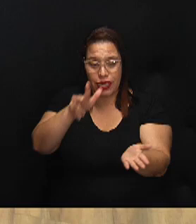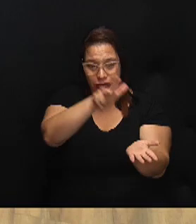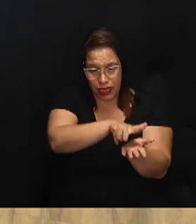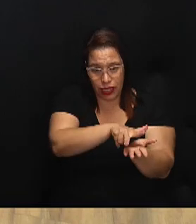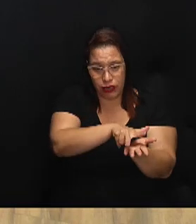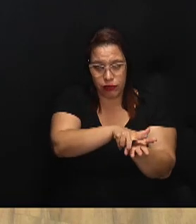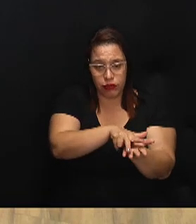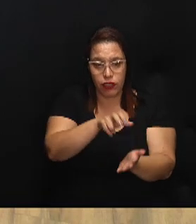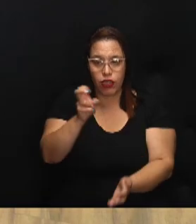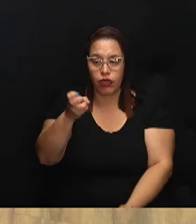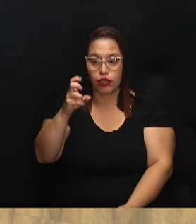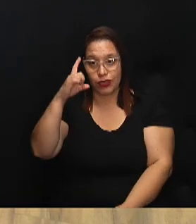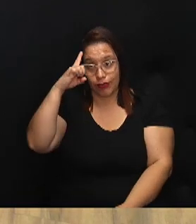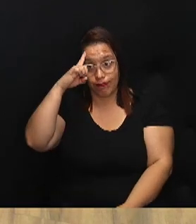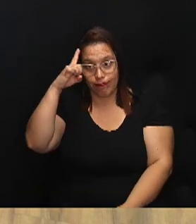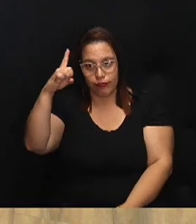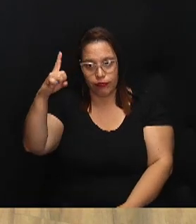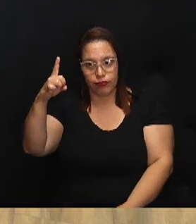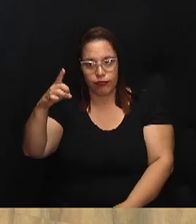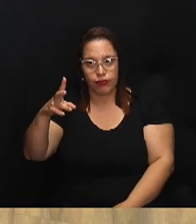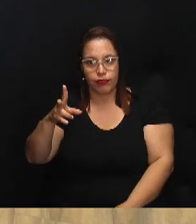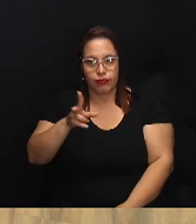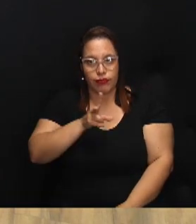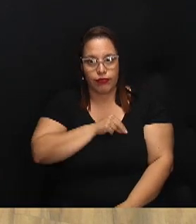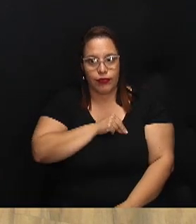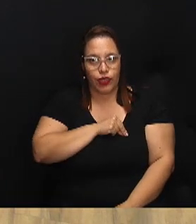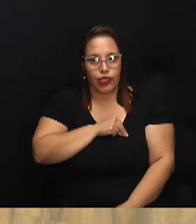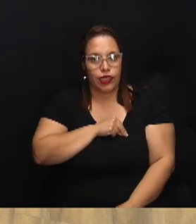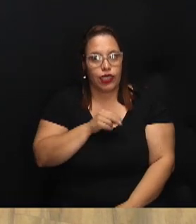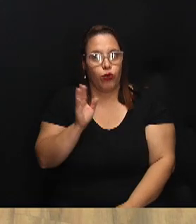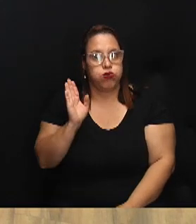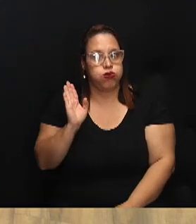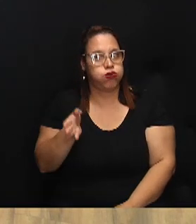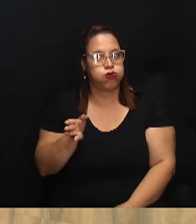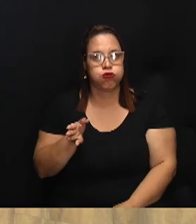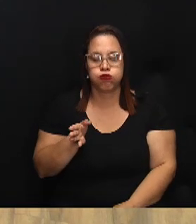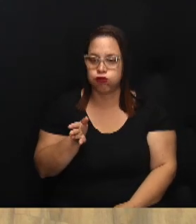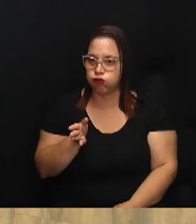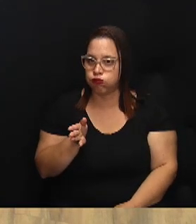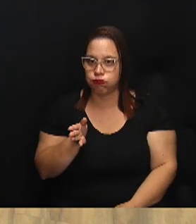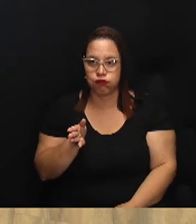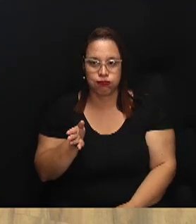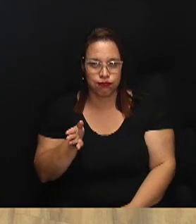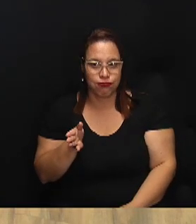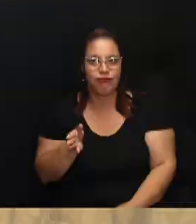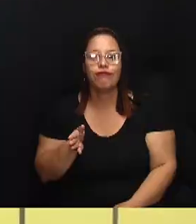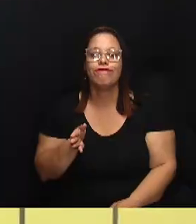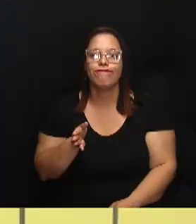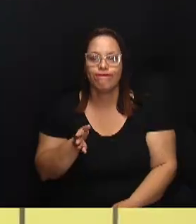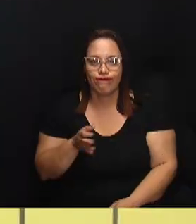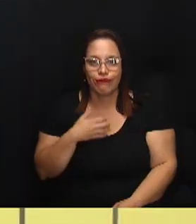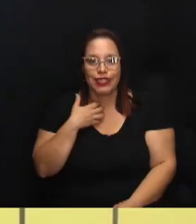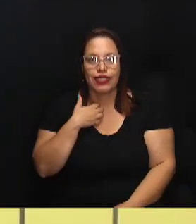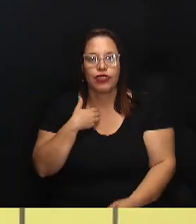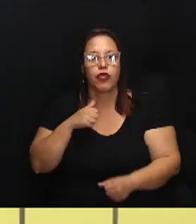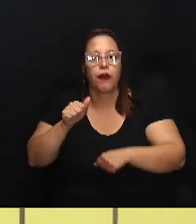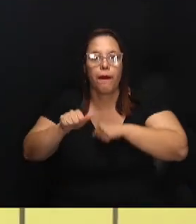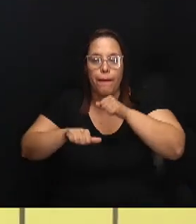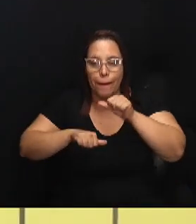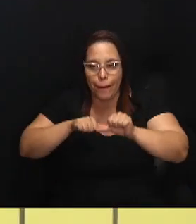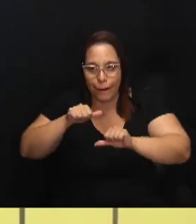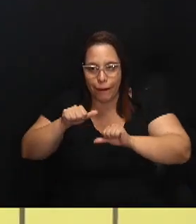os 55 dias ali já foram suficientes, né, para gerar toda uma mudança, toda